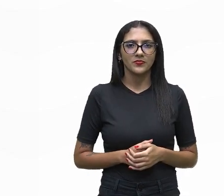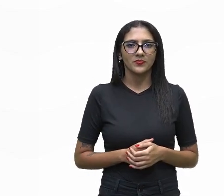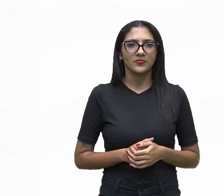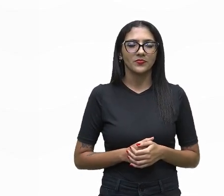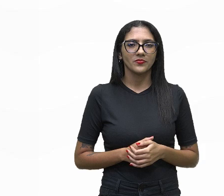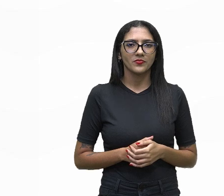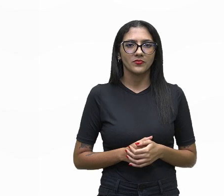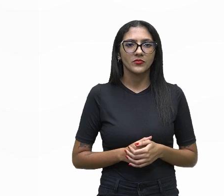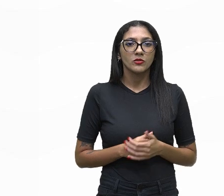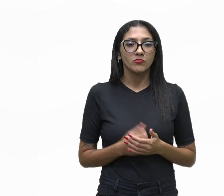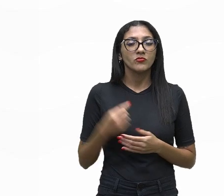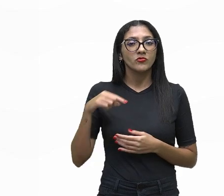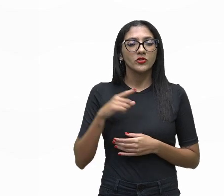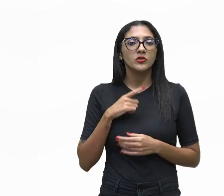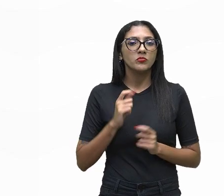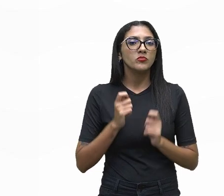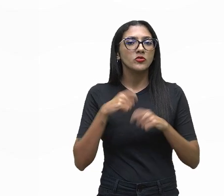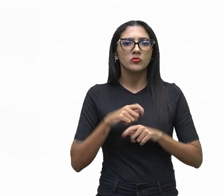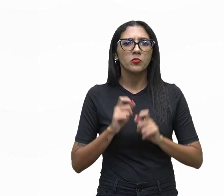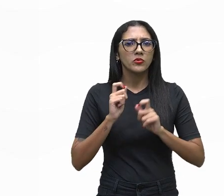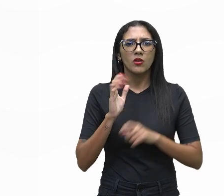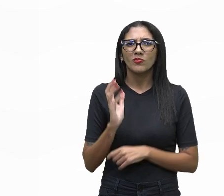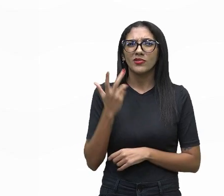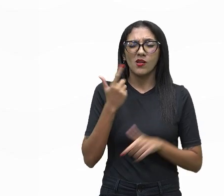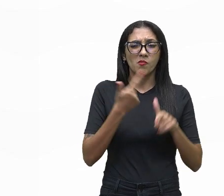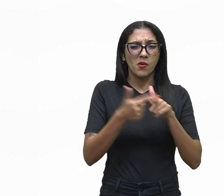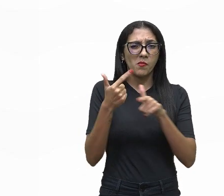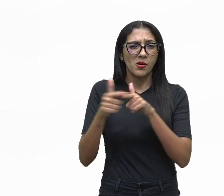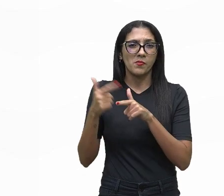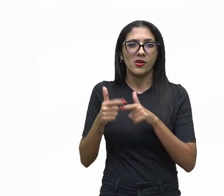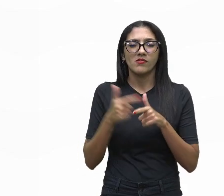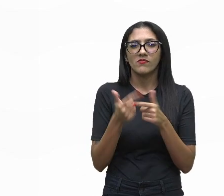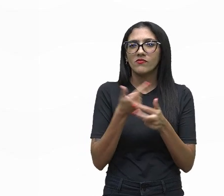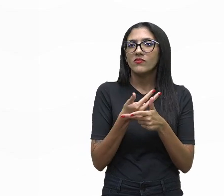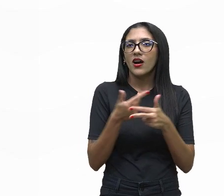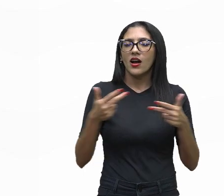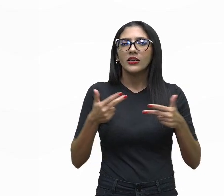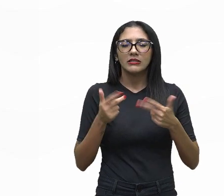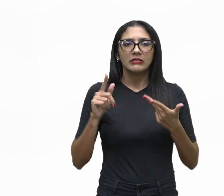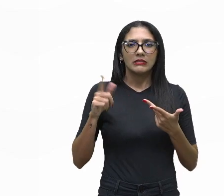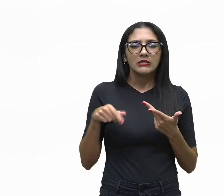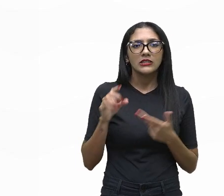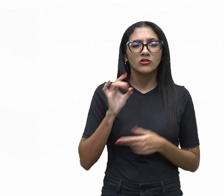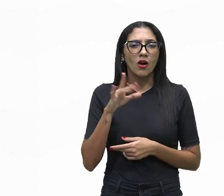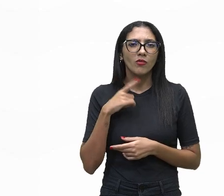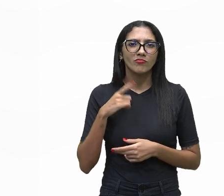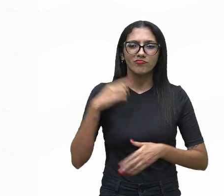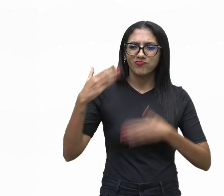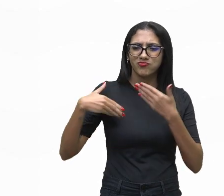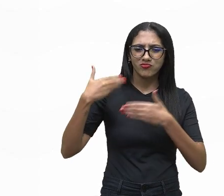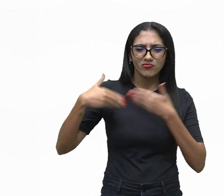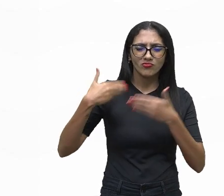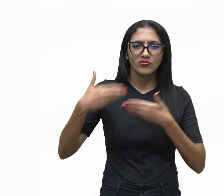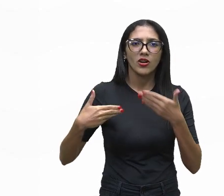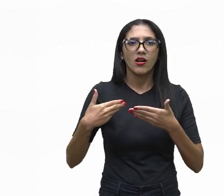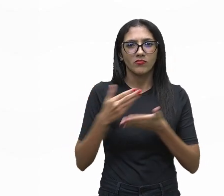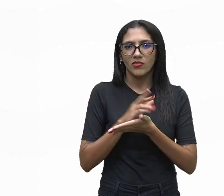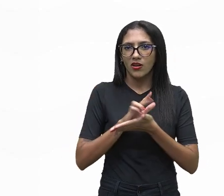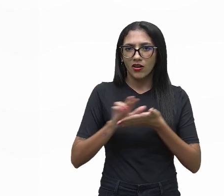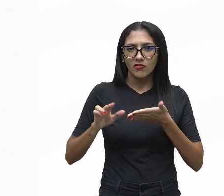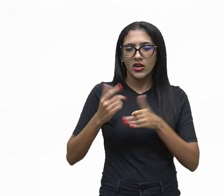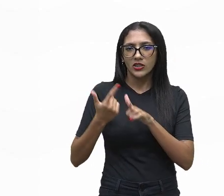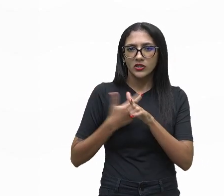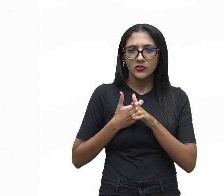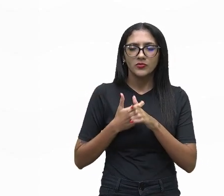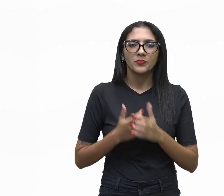que pode desencadear vários problemas e vai virar uma bola de neve sem fim. Por isso a gente precisa